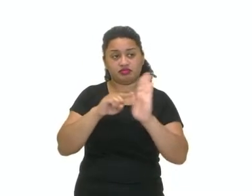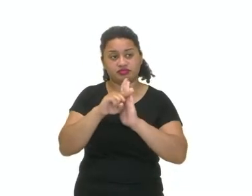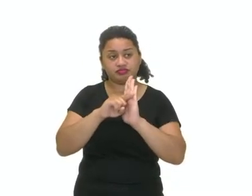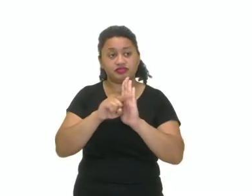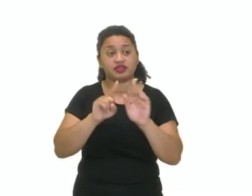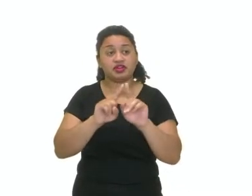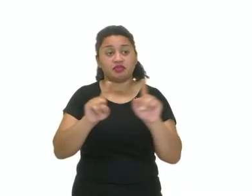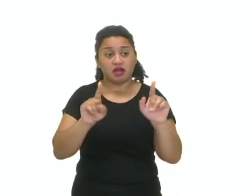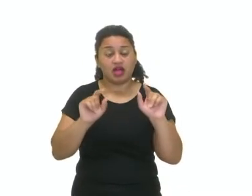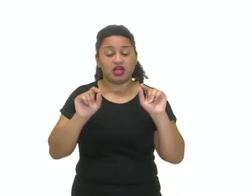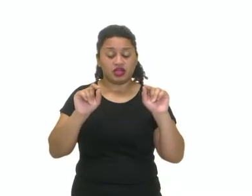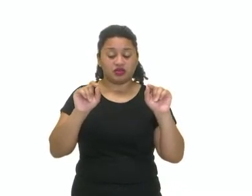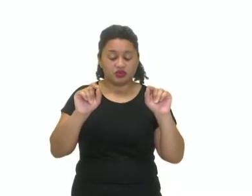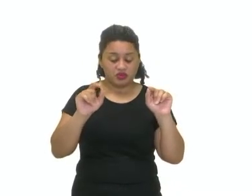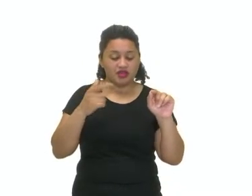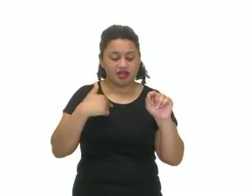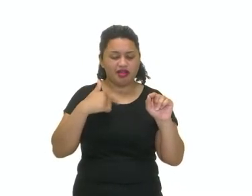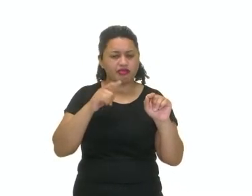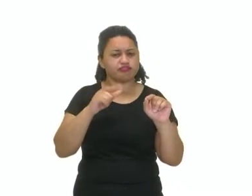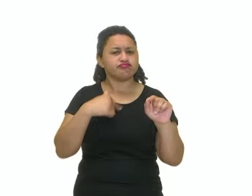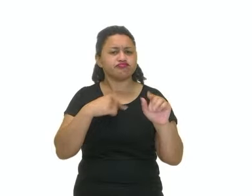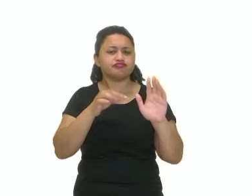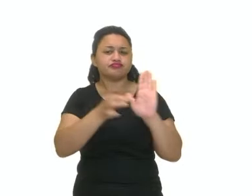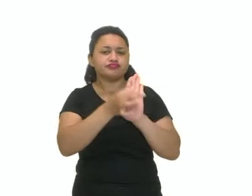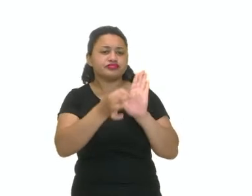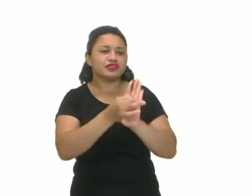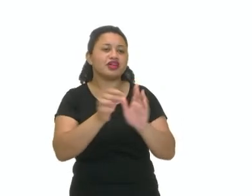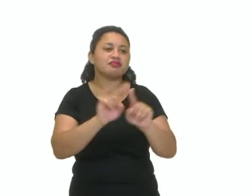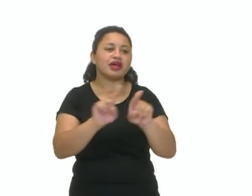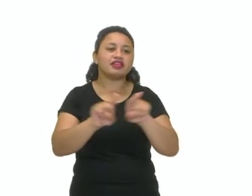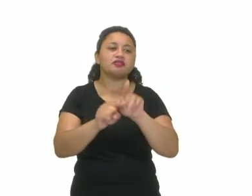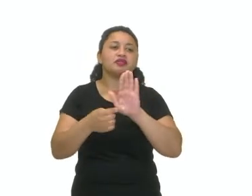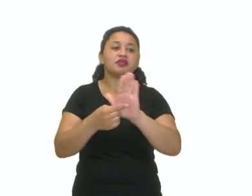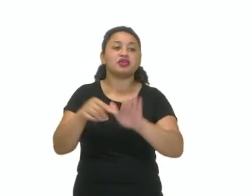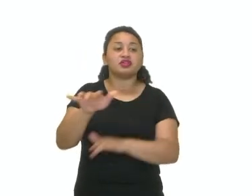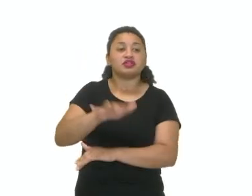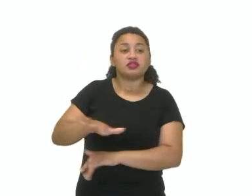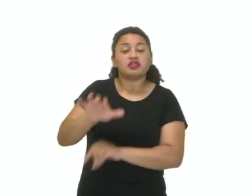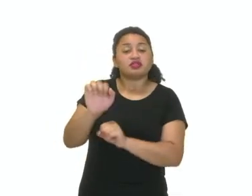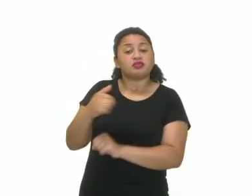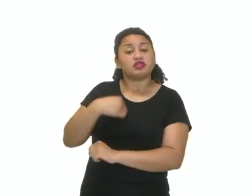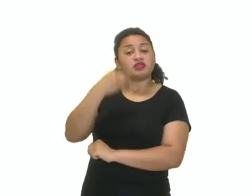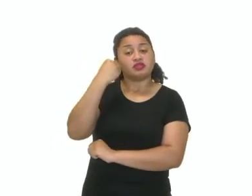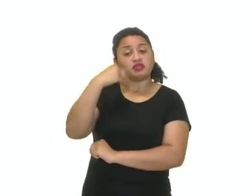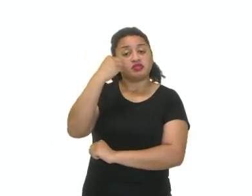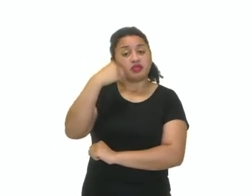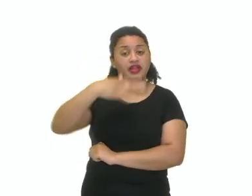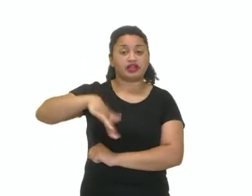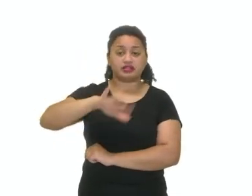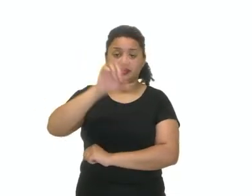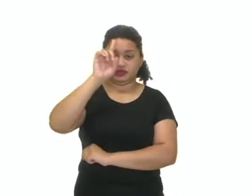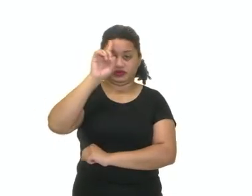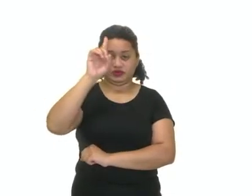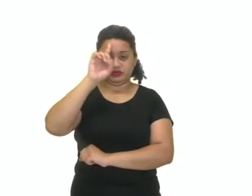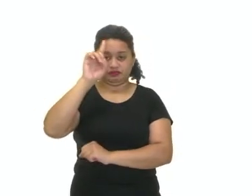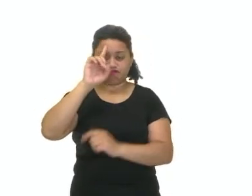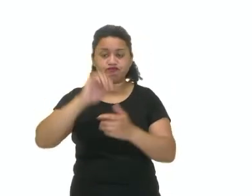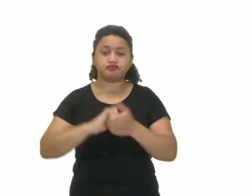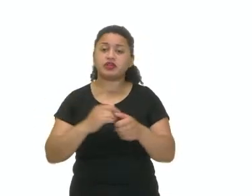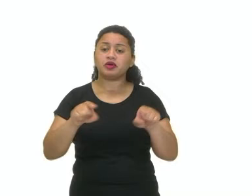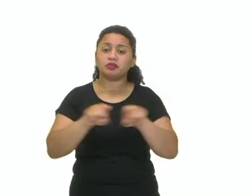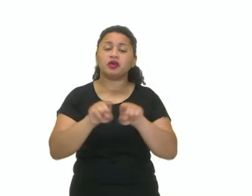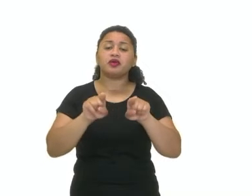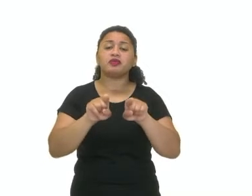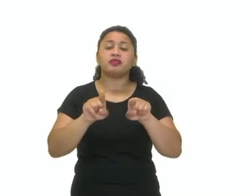Porém, mais do que argumentar com a lógica, o autor apresenta situações que podem ser vivenciadas no cotidiano e que se referem ao tema